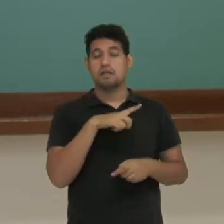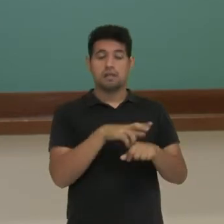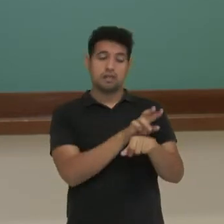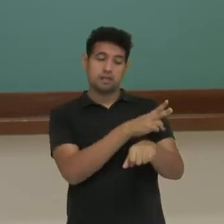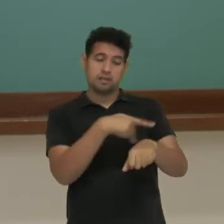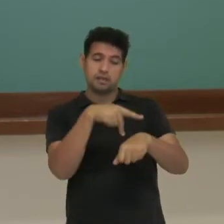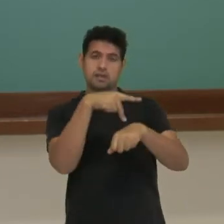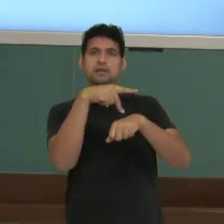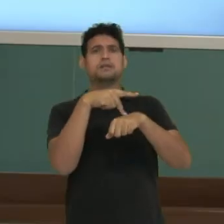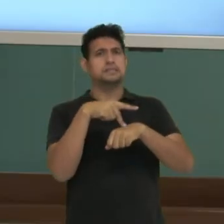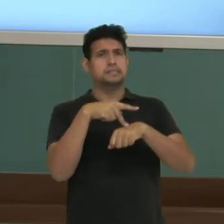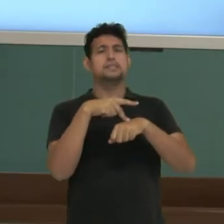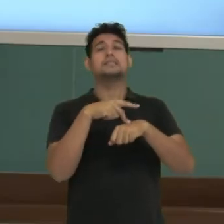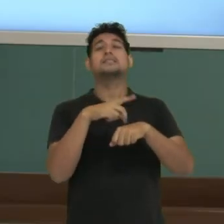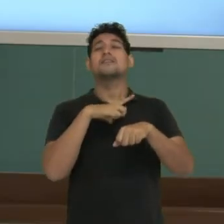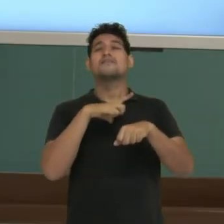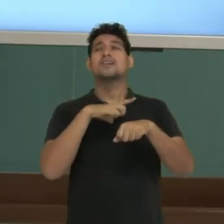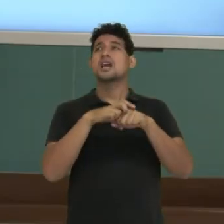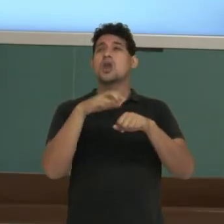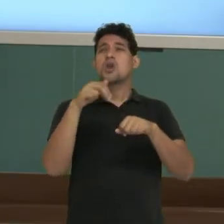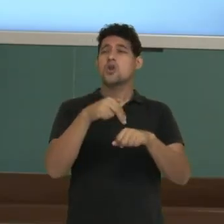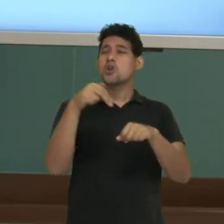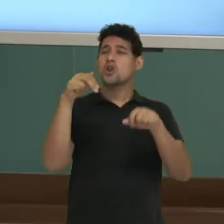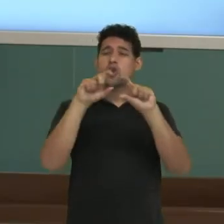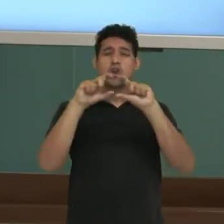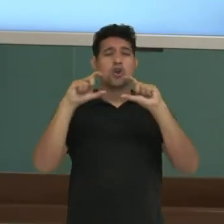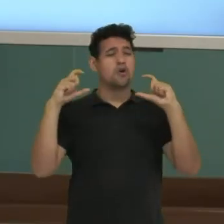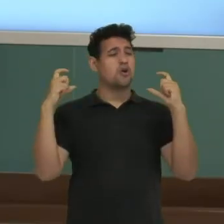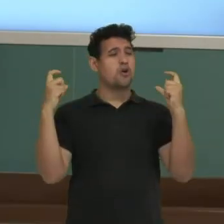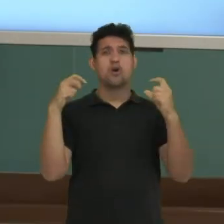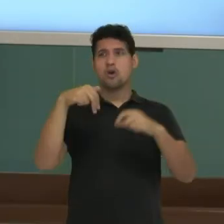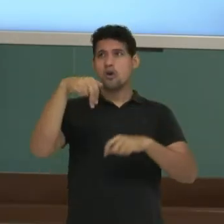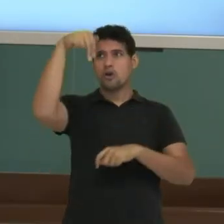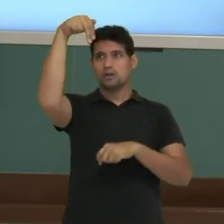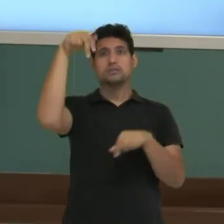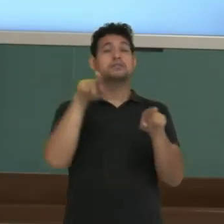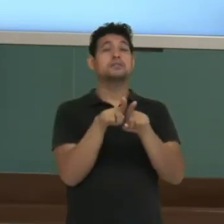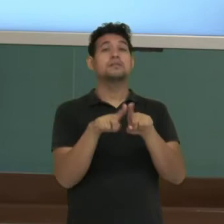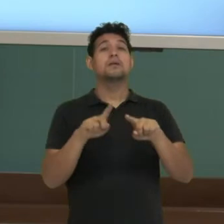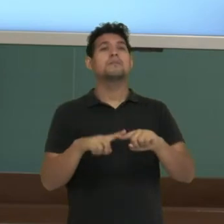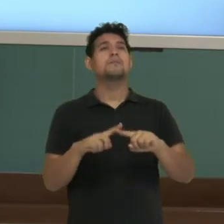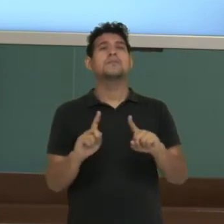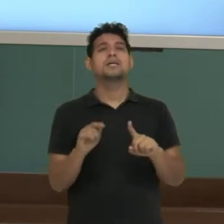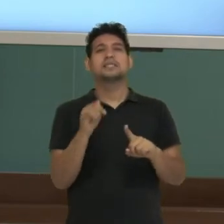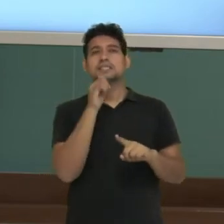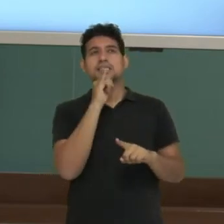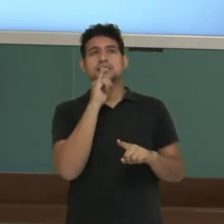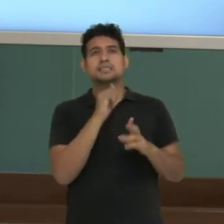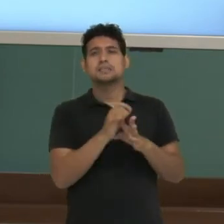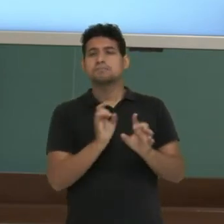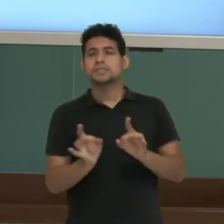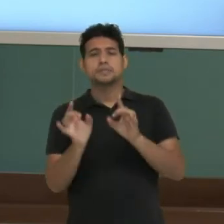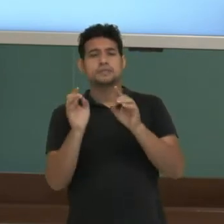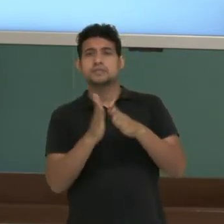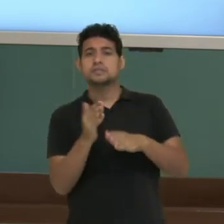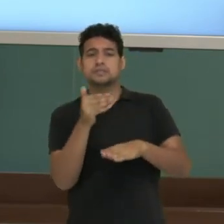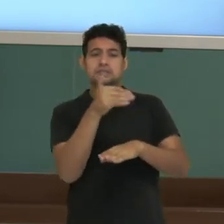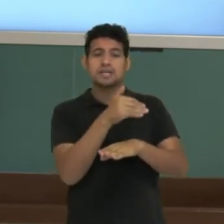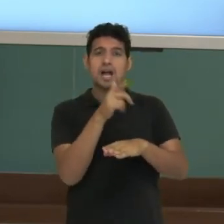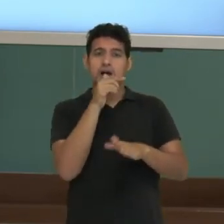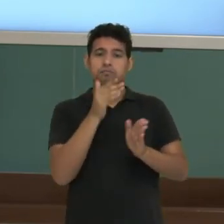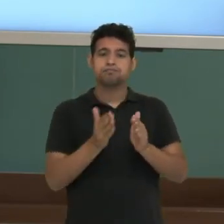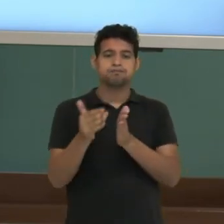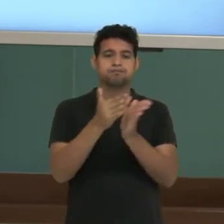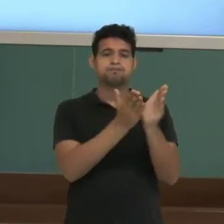que fica muito ao norte. Sendo muito ao norte, o seu fluxo de saída, por exemplo, via o mar,